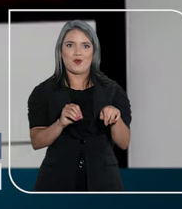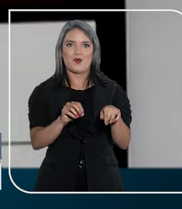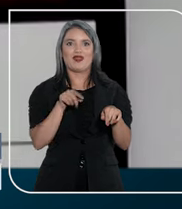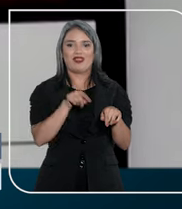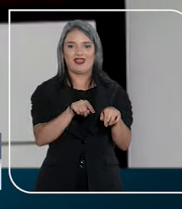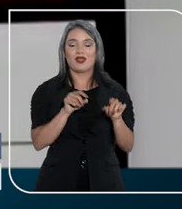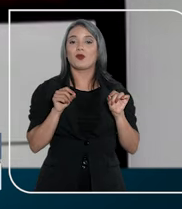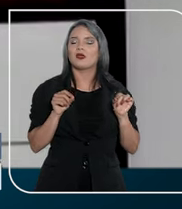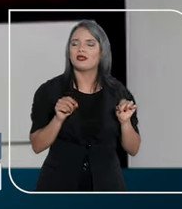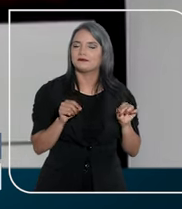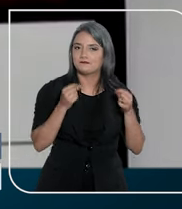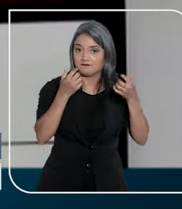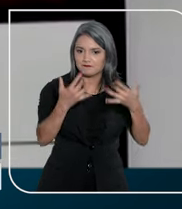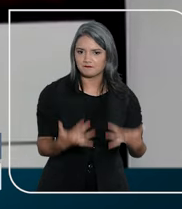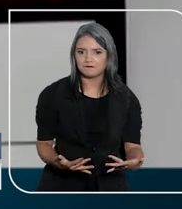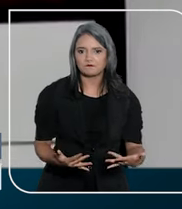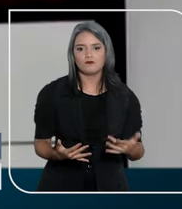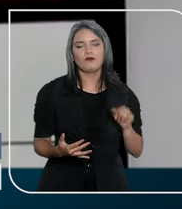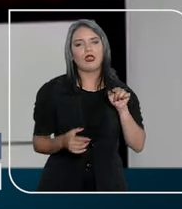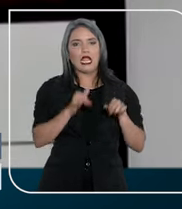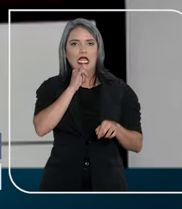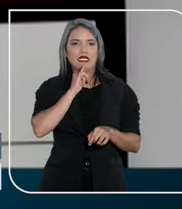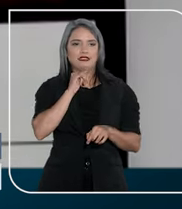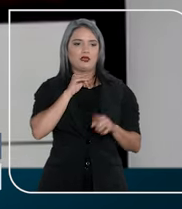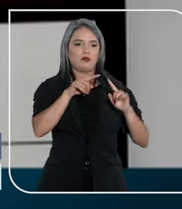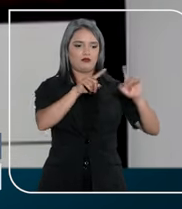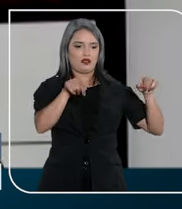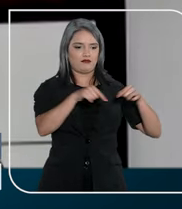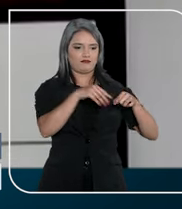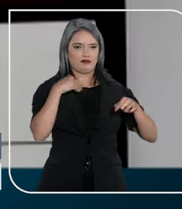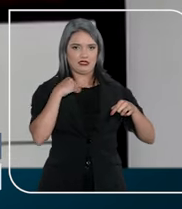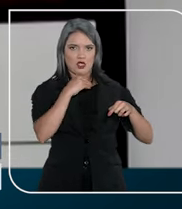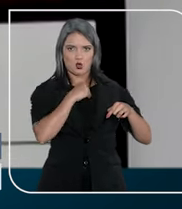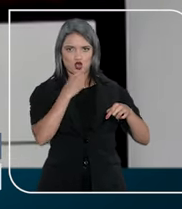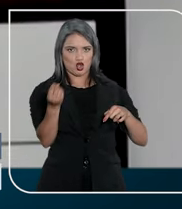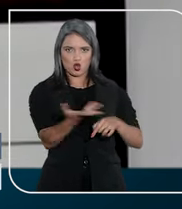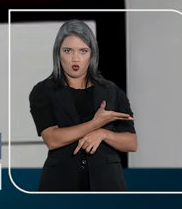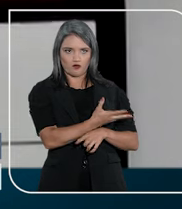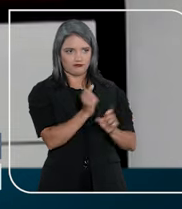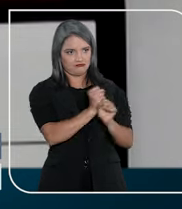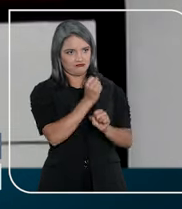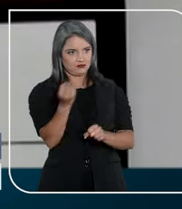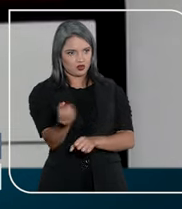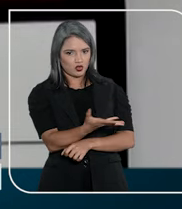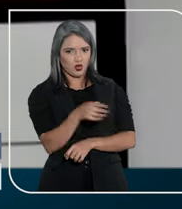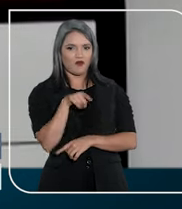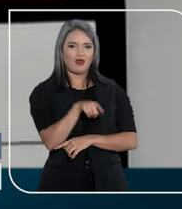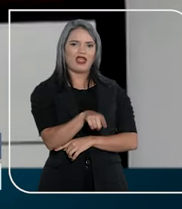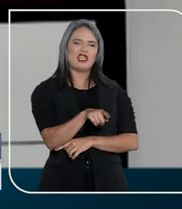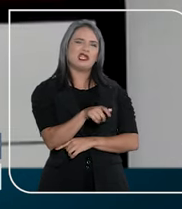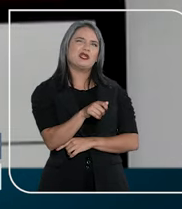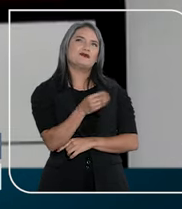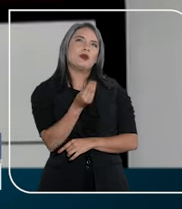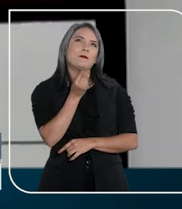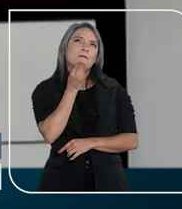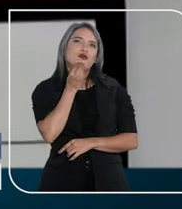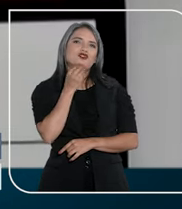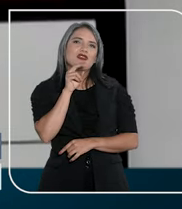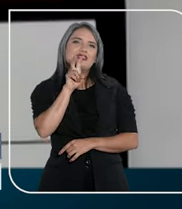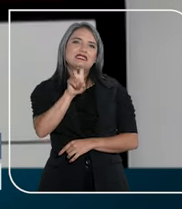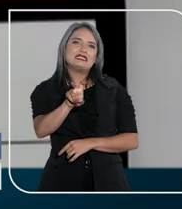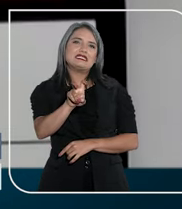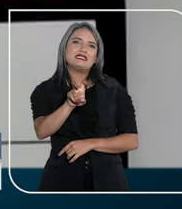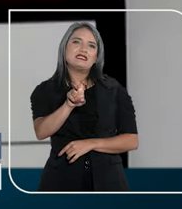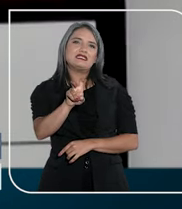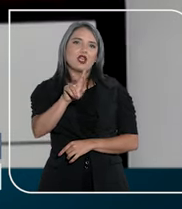dizer, Fátima. Se eu tenho um posto de saúde que foi criado, é um posto novo, e ele me geraria ali talvez 5 vagas para profissionais